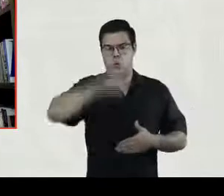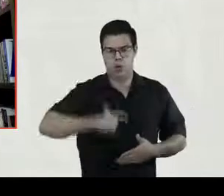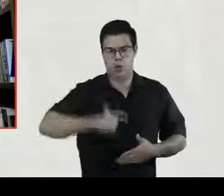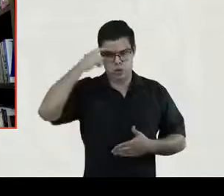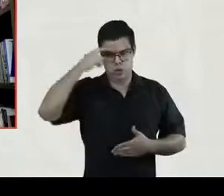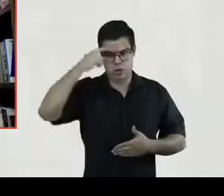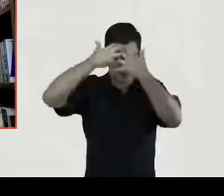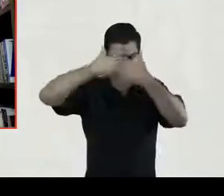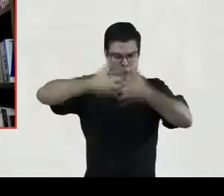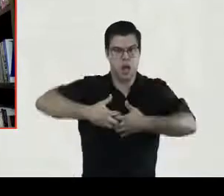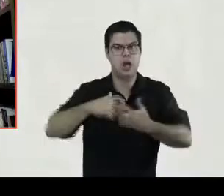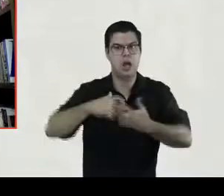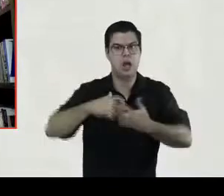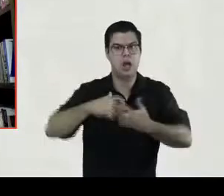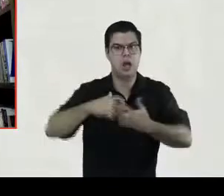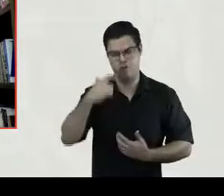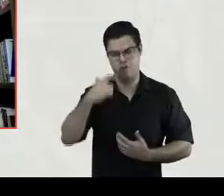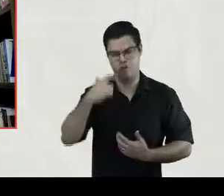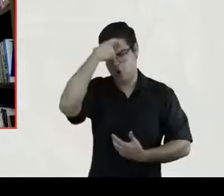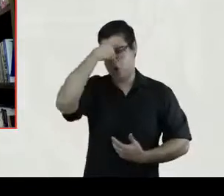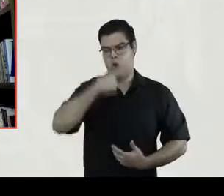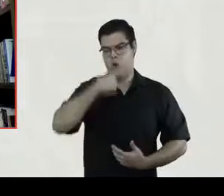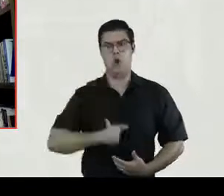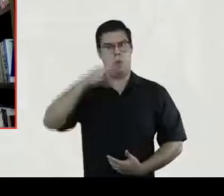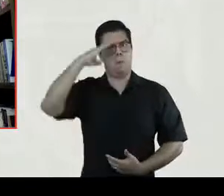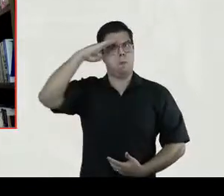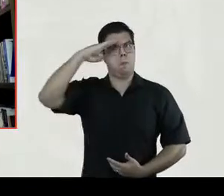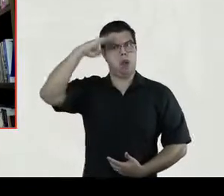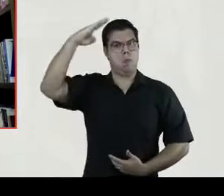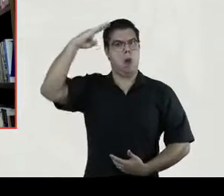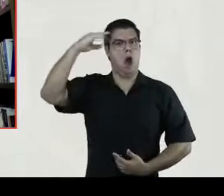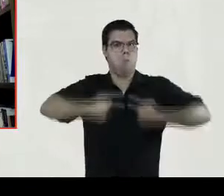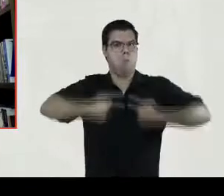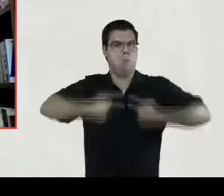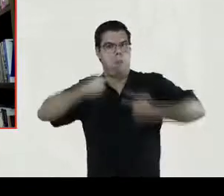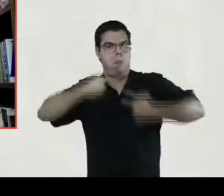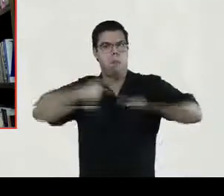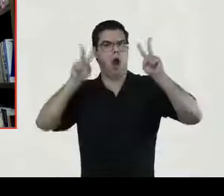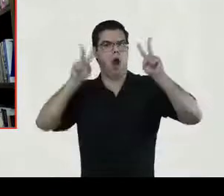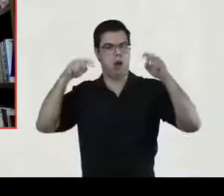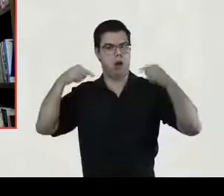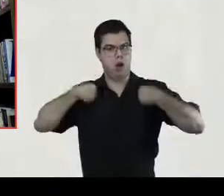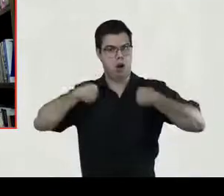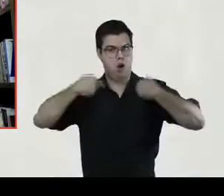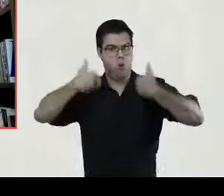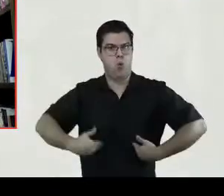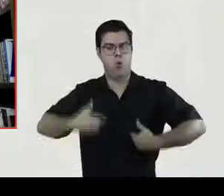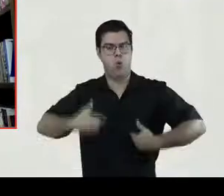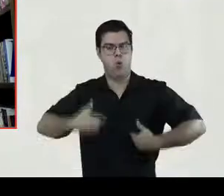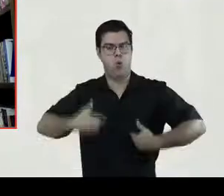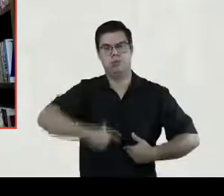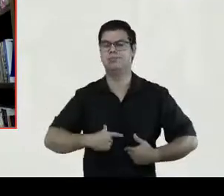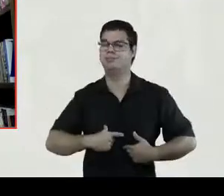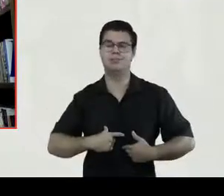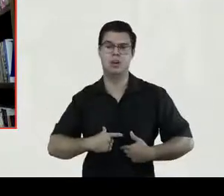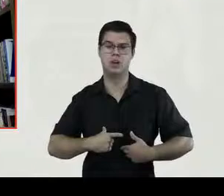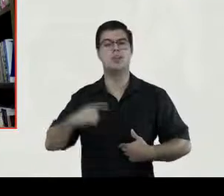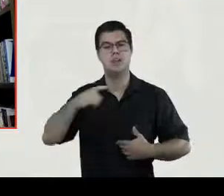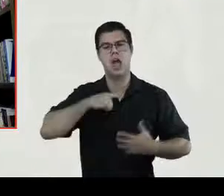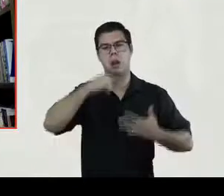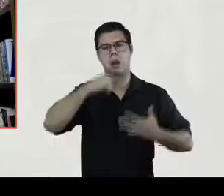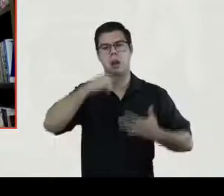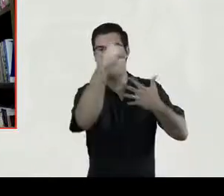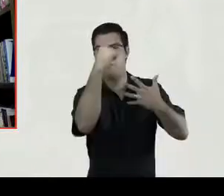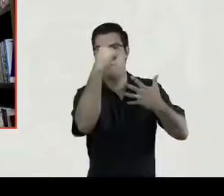pensamento científico, ou seja, agora o homem não é mais o centro da discussão, ele apenas é um dos agentes que compõem a discussão. E